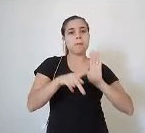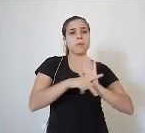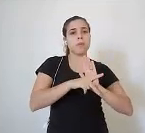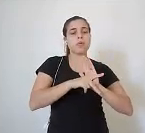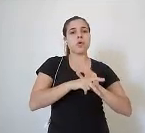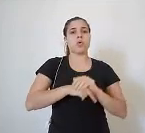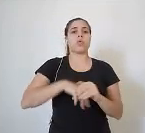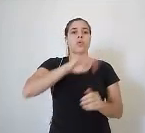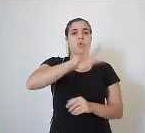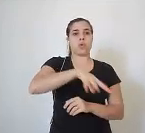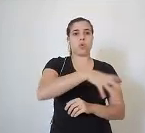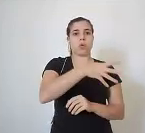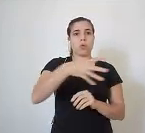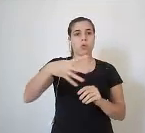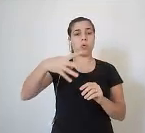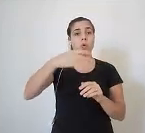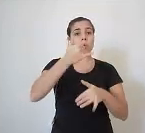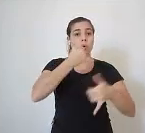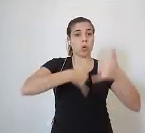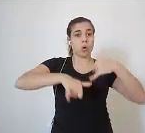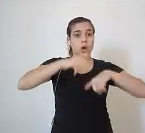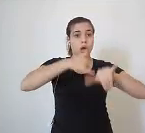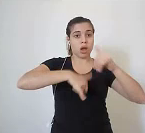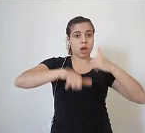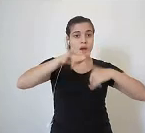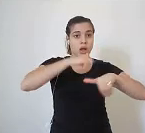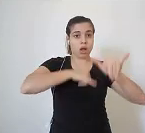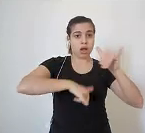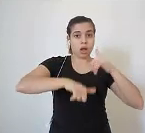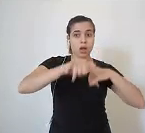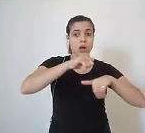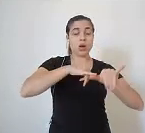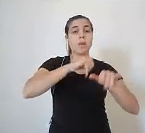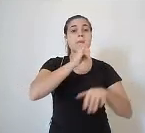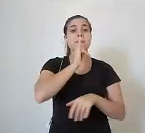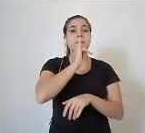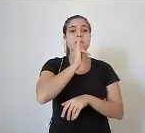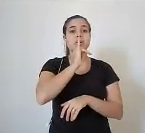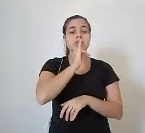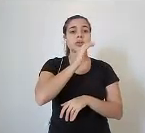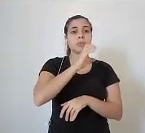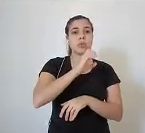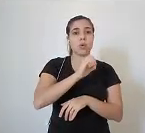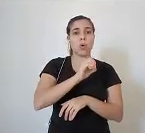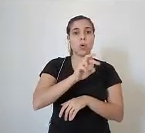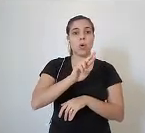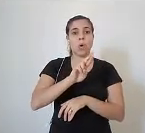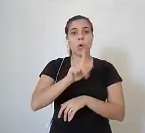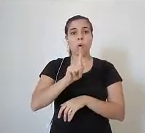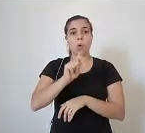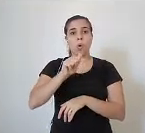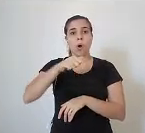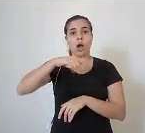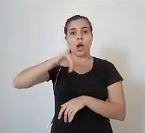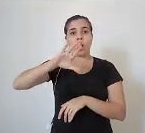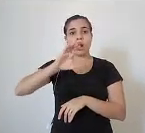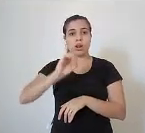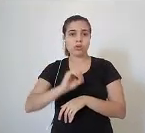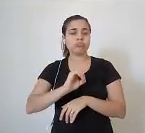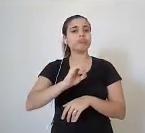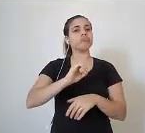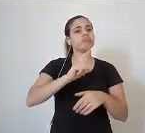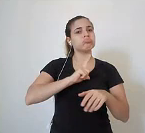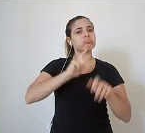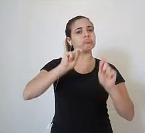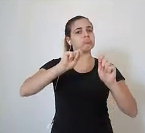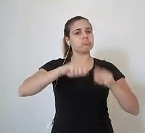ele consegue converter duas substâncias inorgânicas, que é o gás carbônico e a água, em uma substância